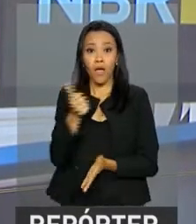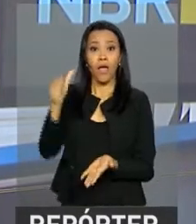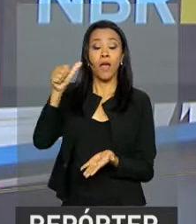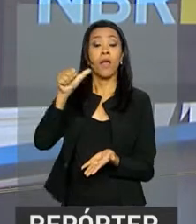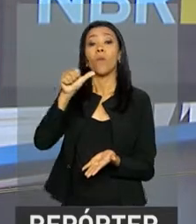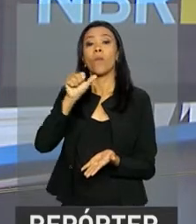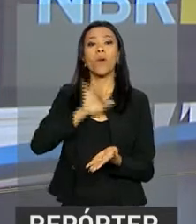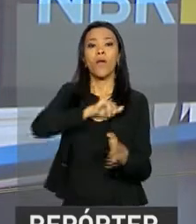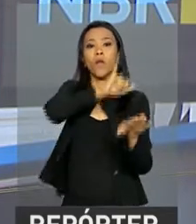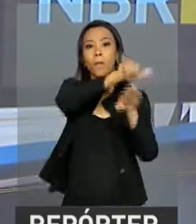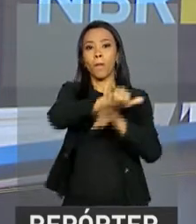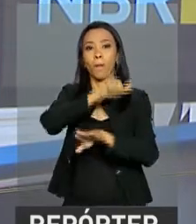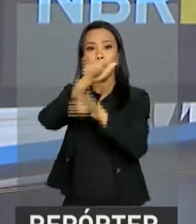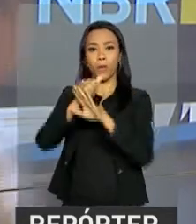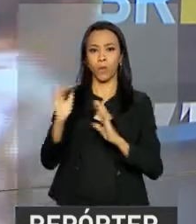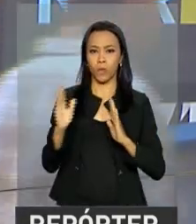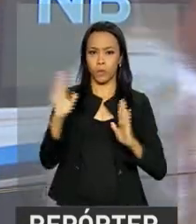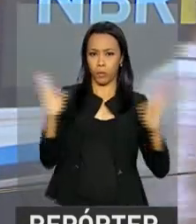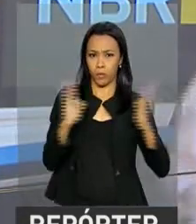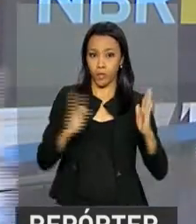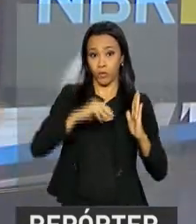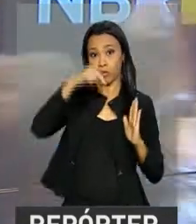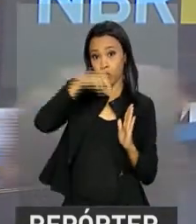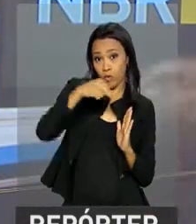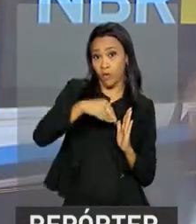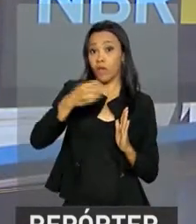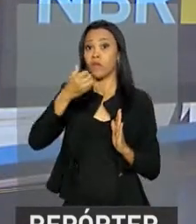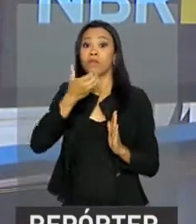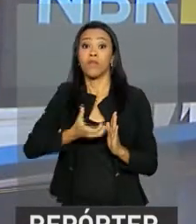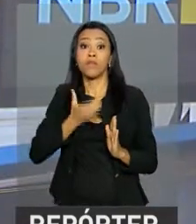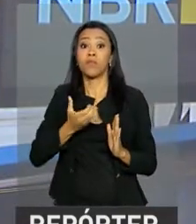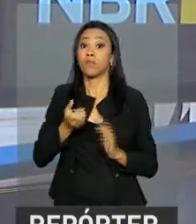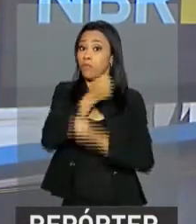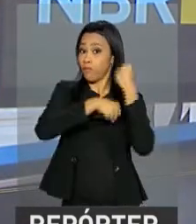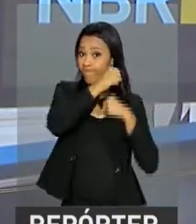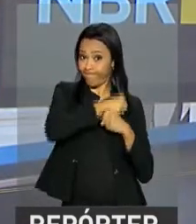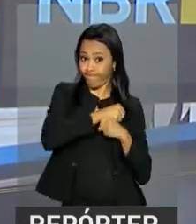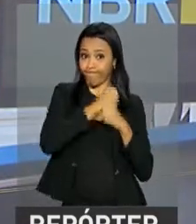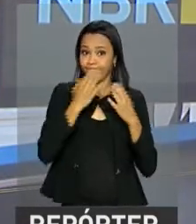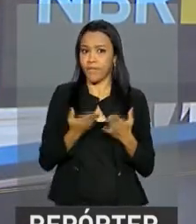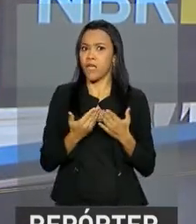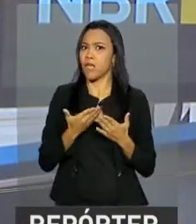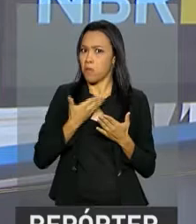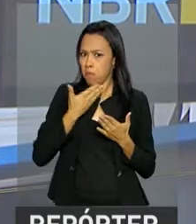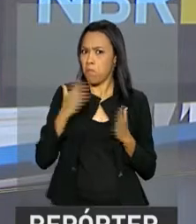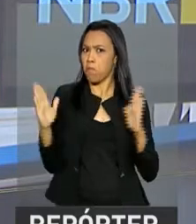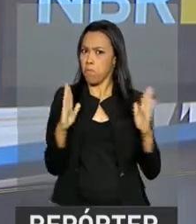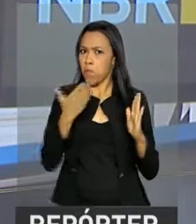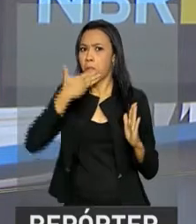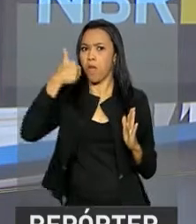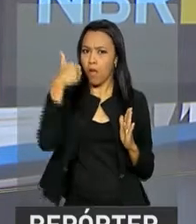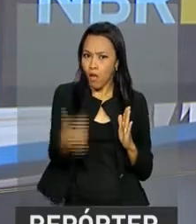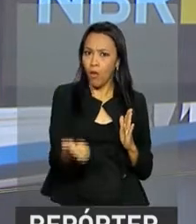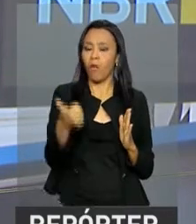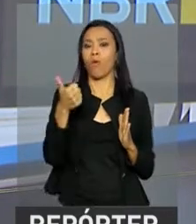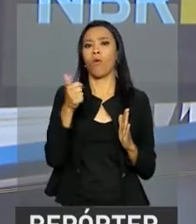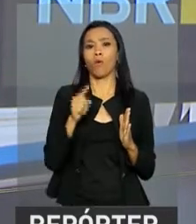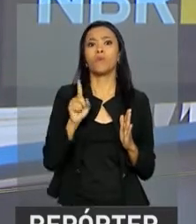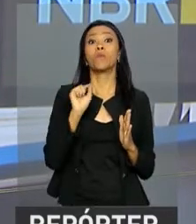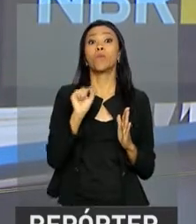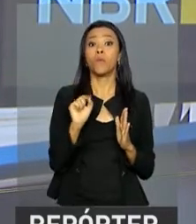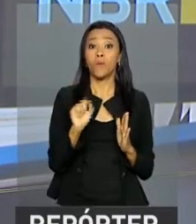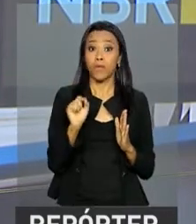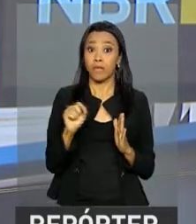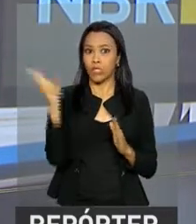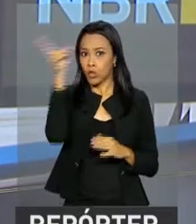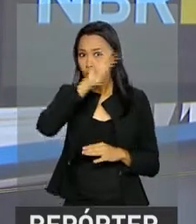de outubro, novembro e dezembro do ano passado e o período apresentou o melhor resultado das 16 rodadas da